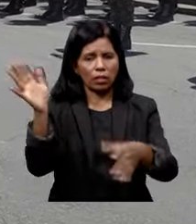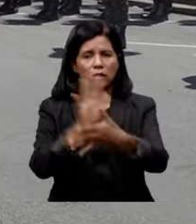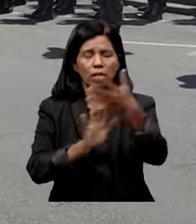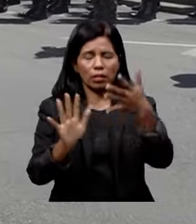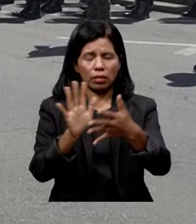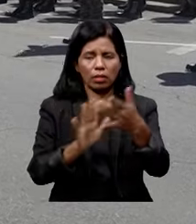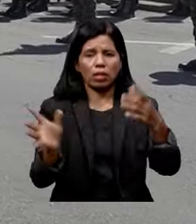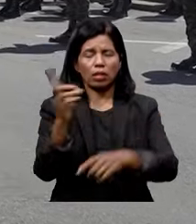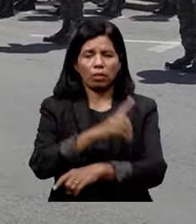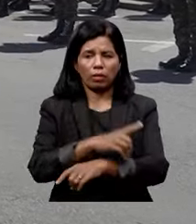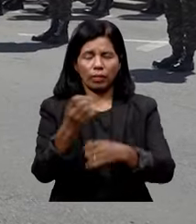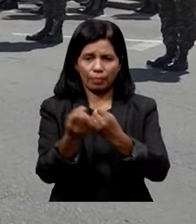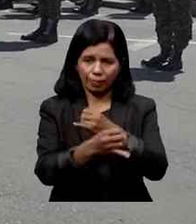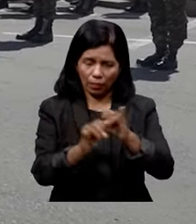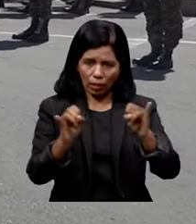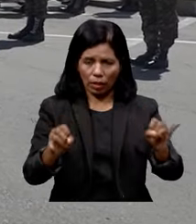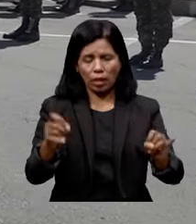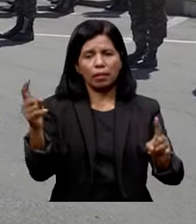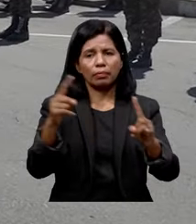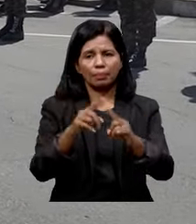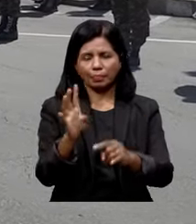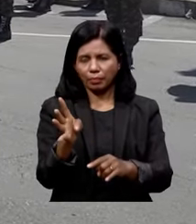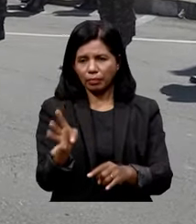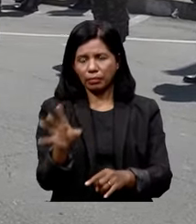comemoração, loram proclamação de independência, badala hatnul